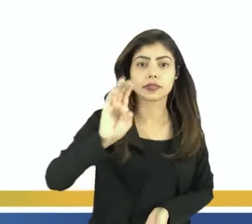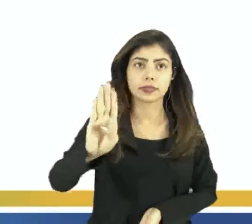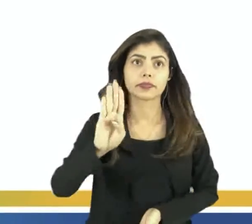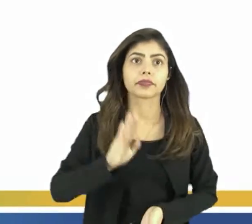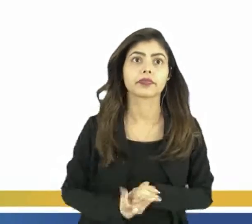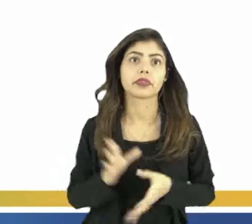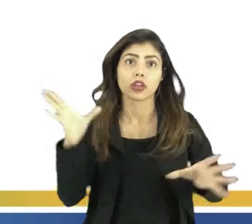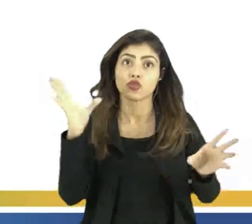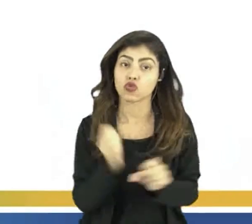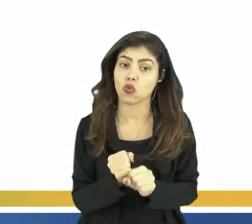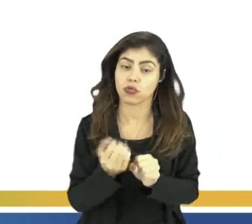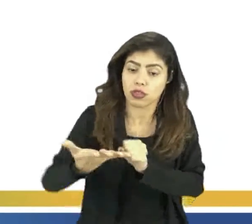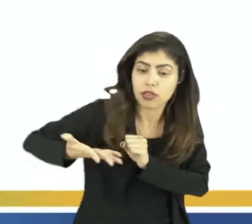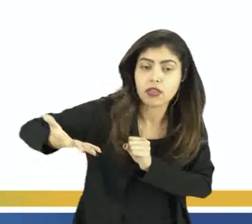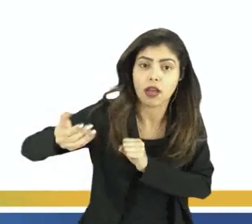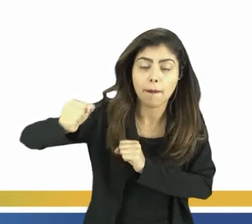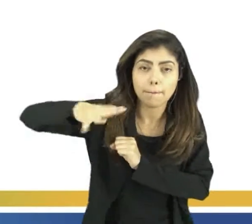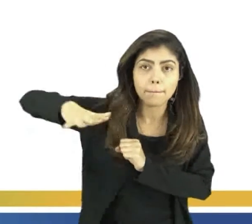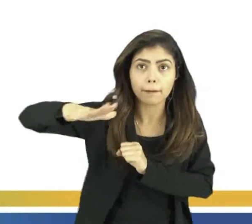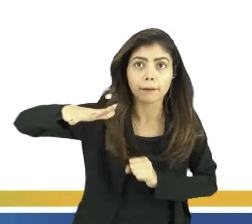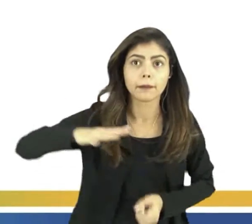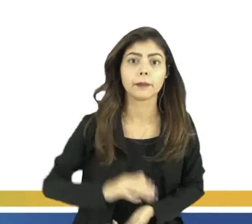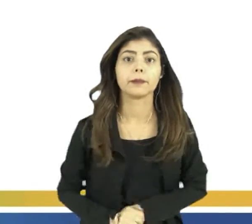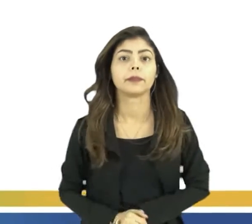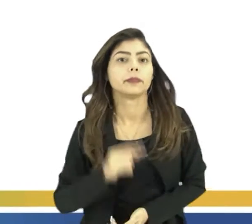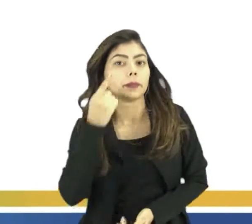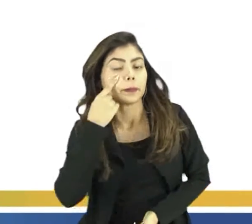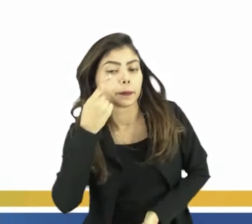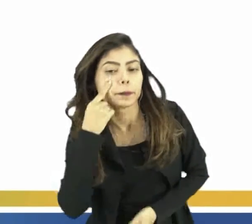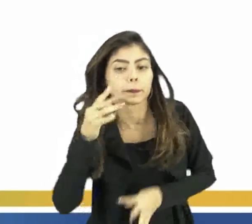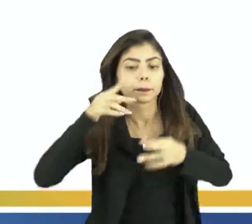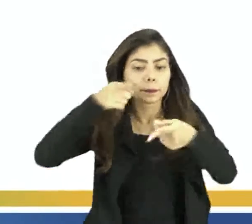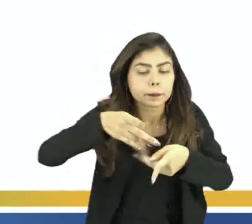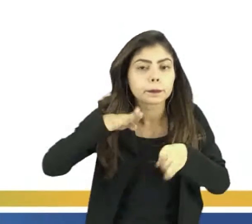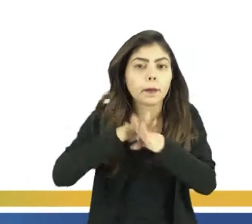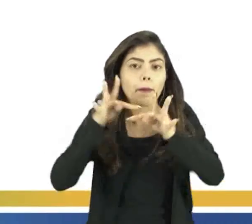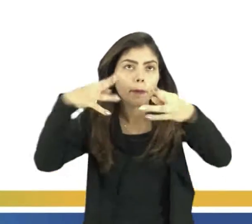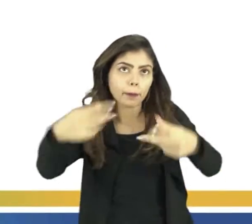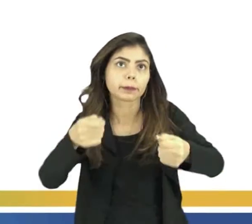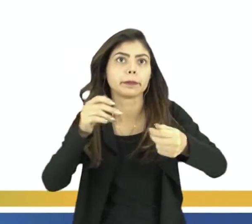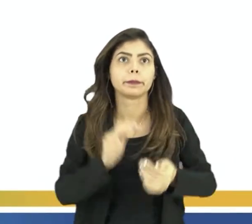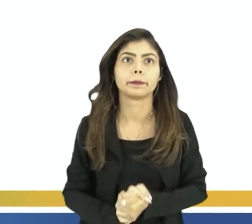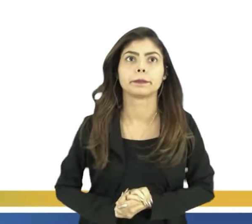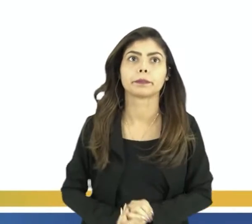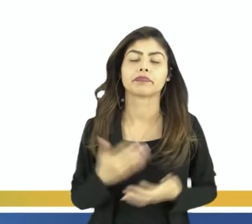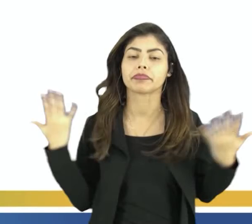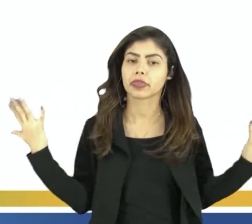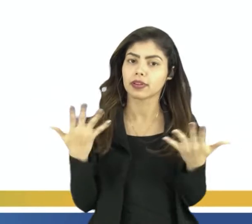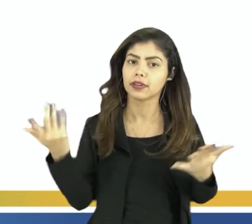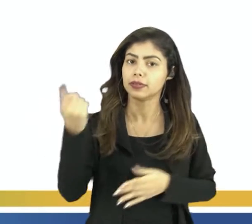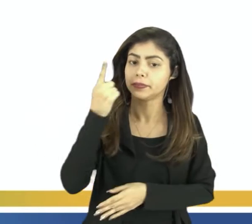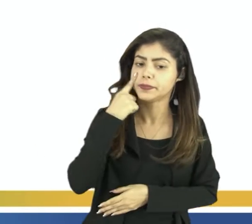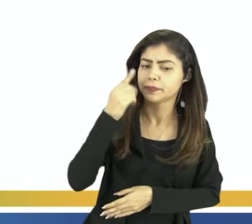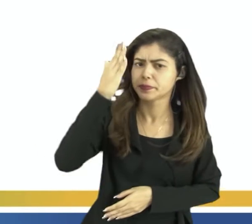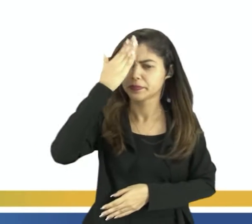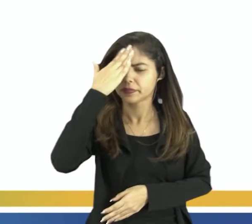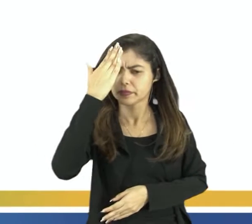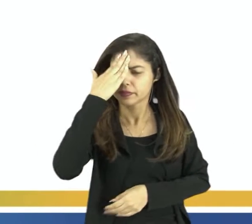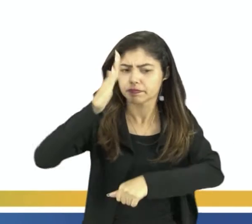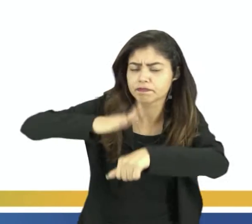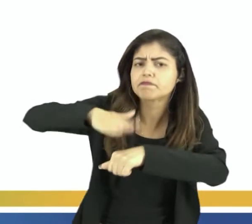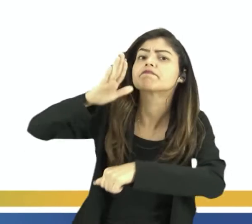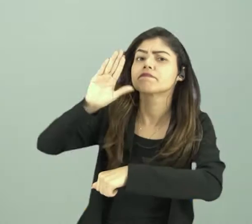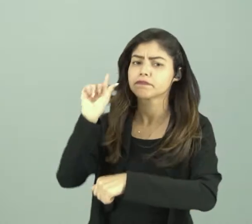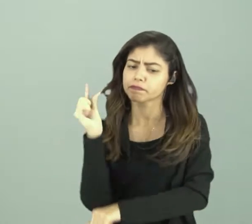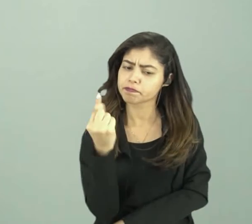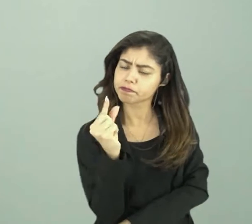que é a soma das áreas das bases. Essa é a denominação da área total. E agora nós vamos compreender um pouquinho